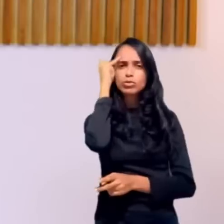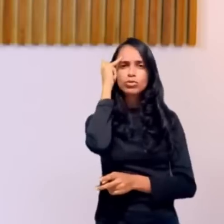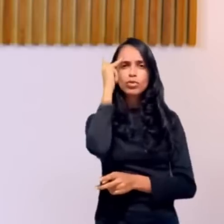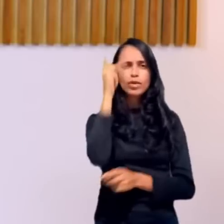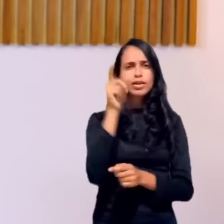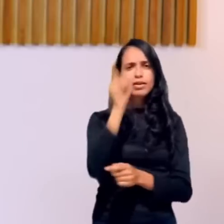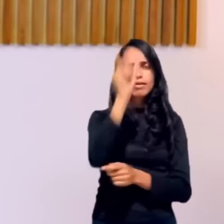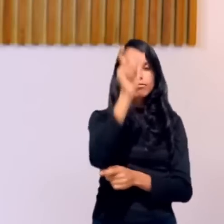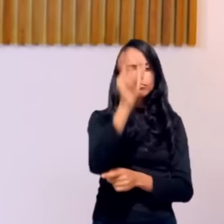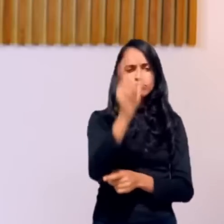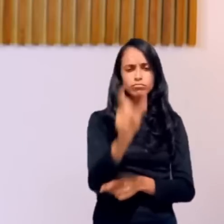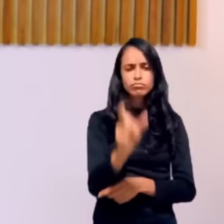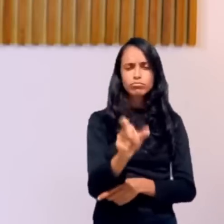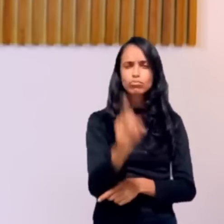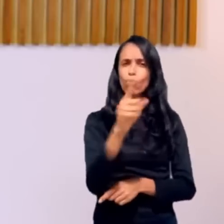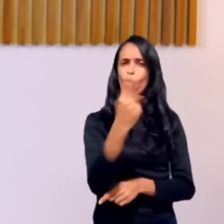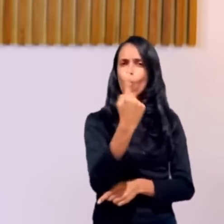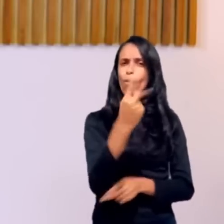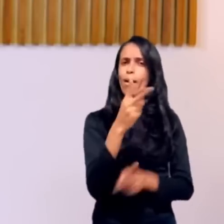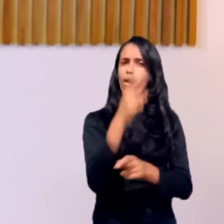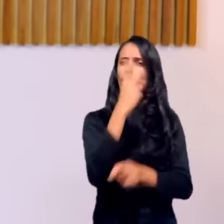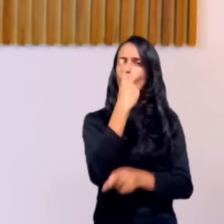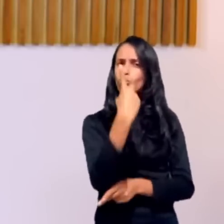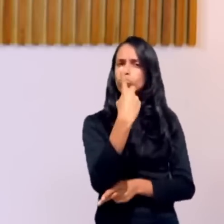E Jesus estava preocupado com cada um.